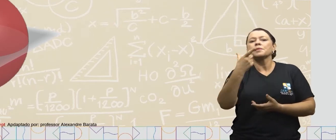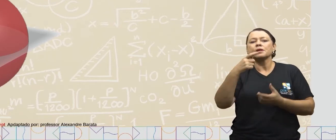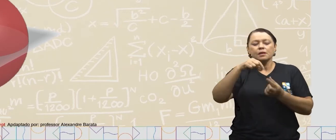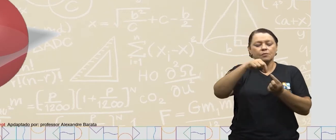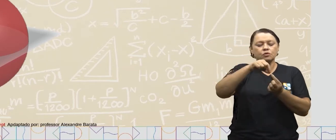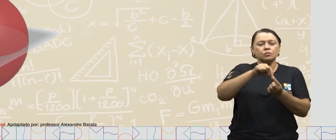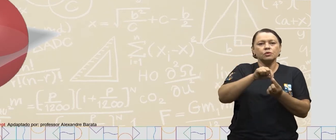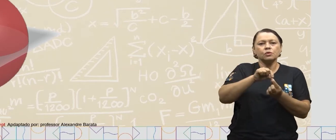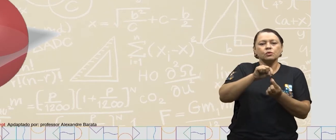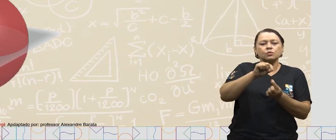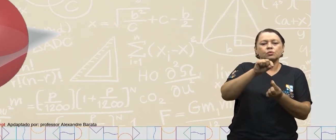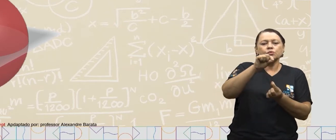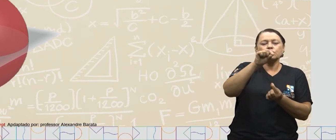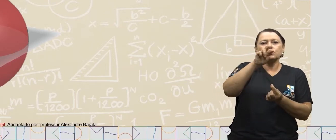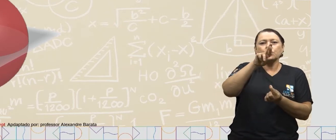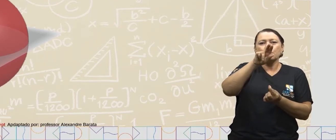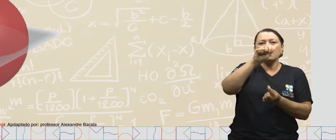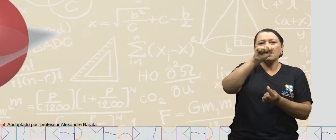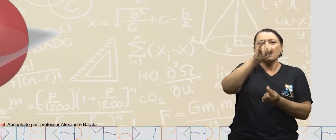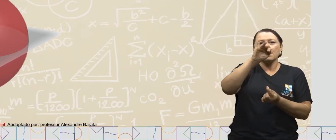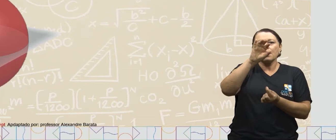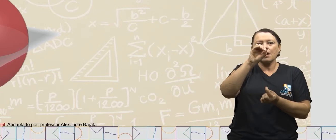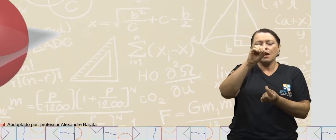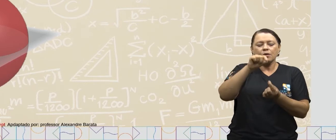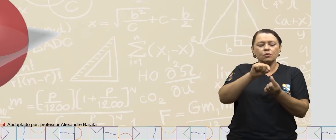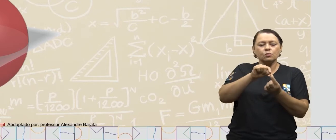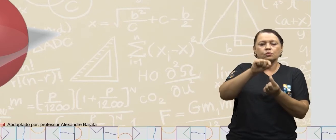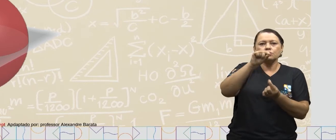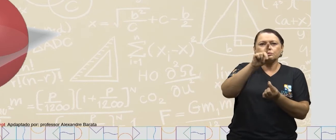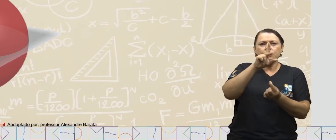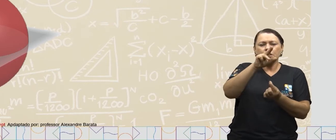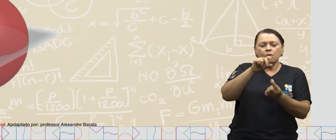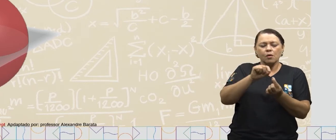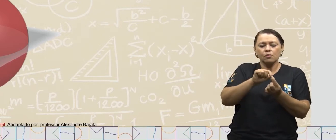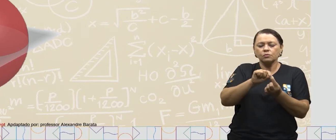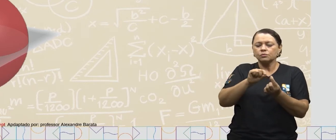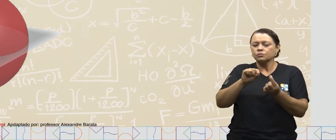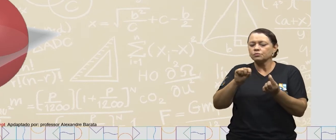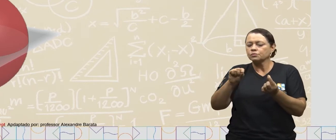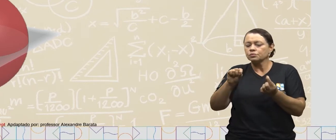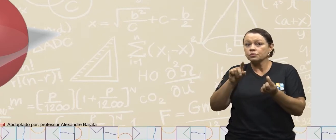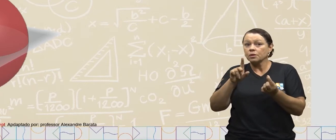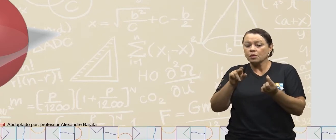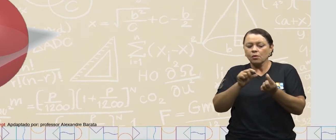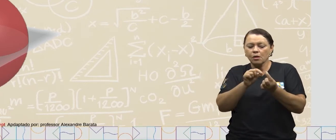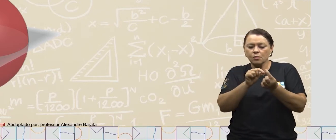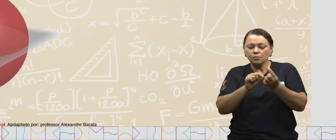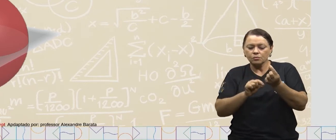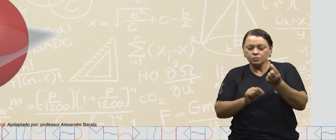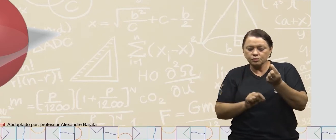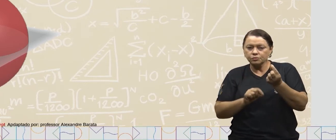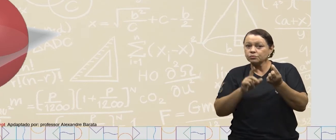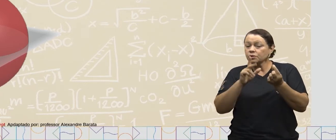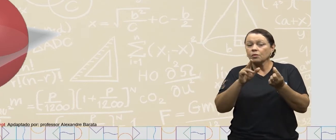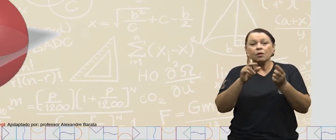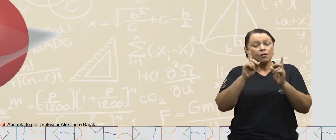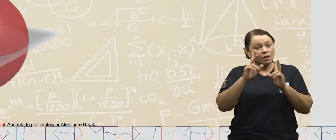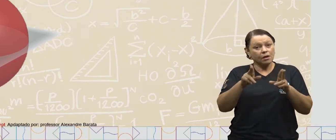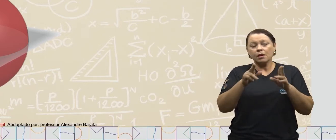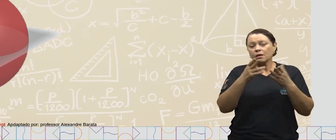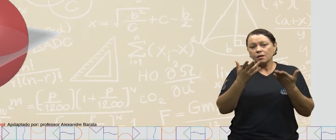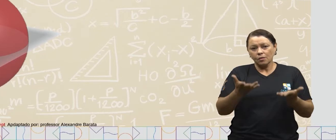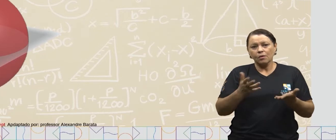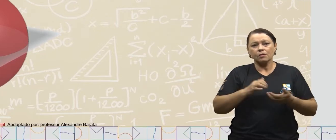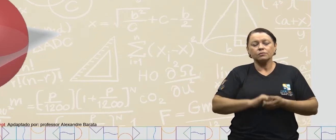sobre raio e circunferência na aula anterior? A esta figura sólida se aplica a mesma